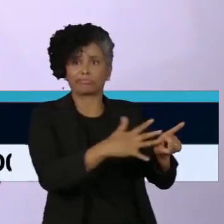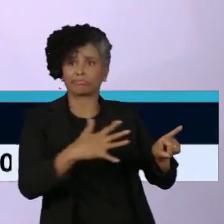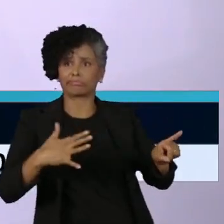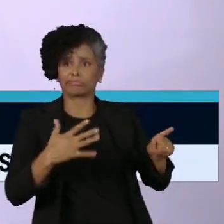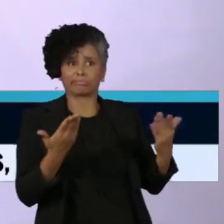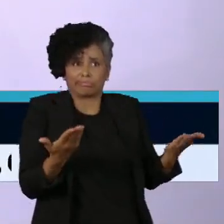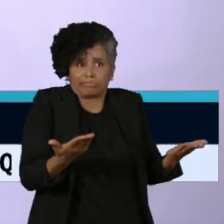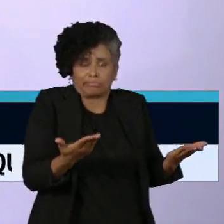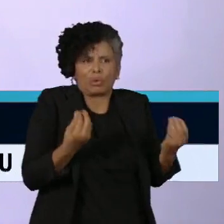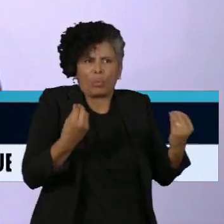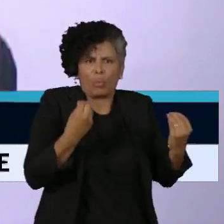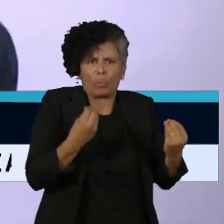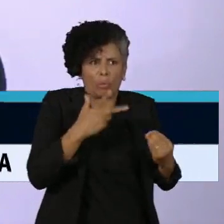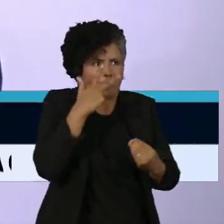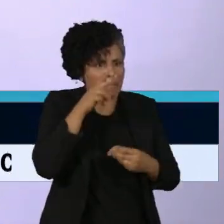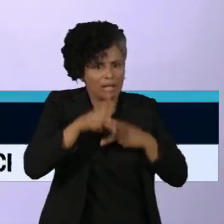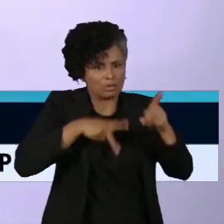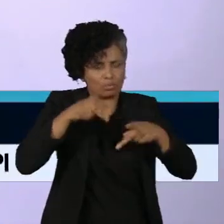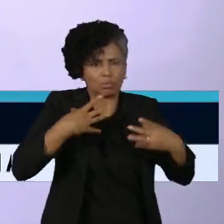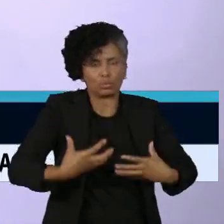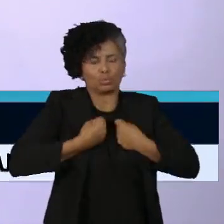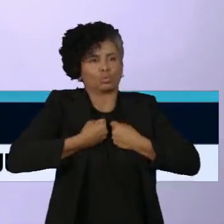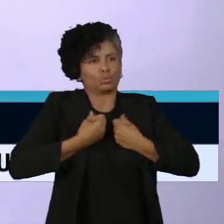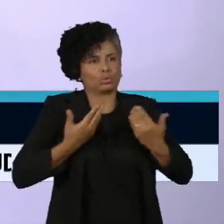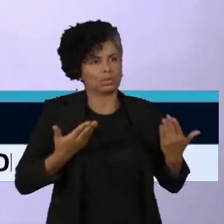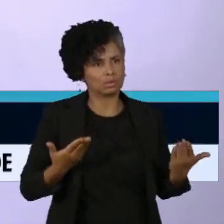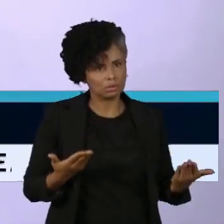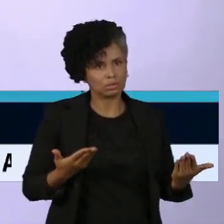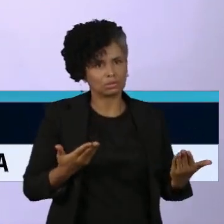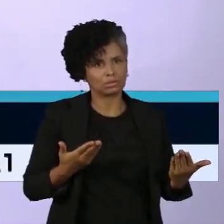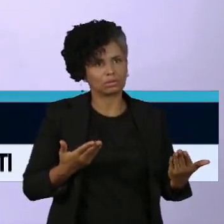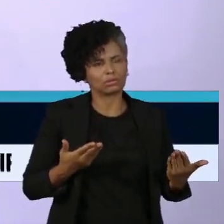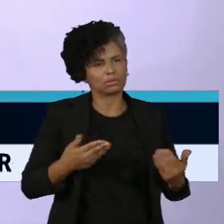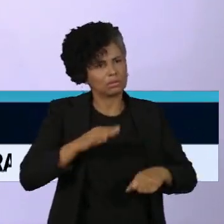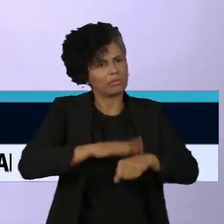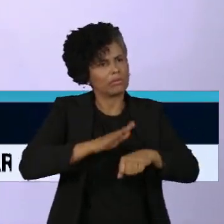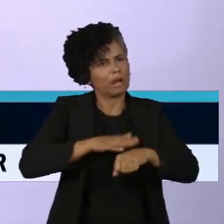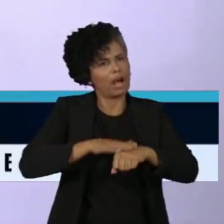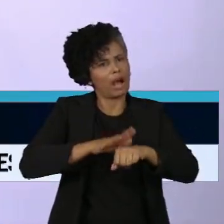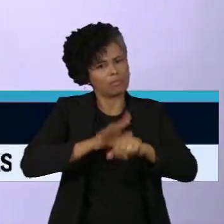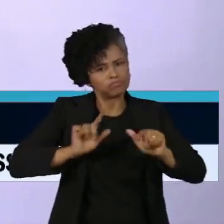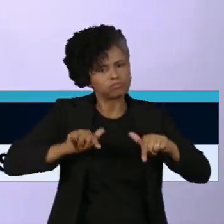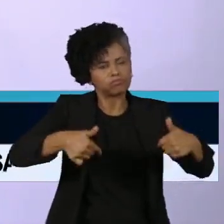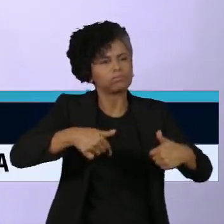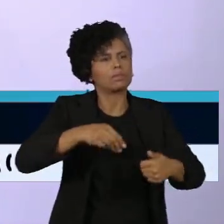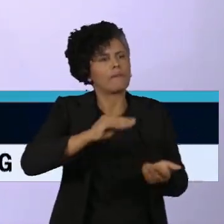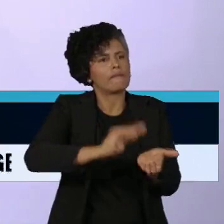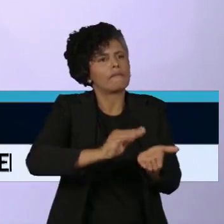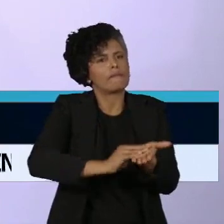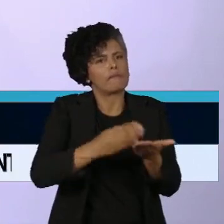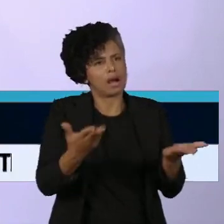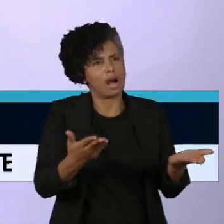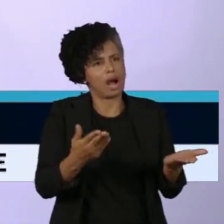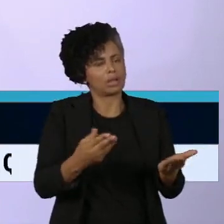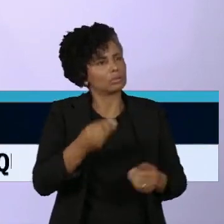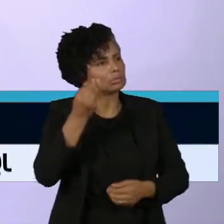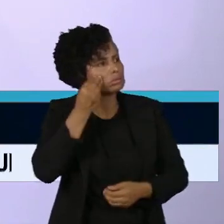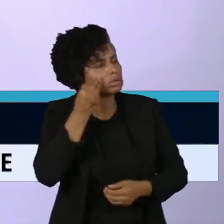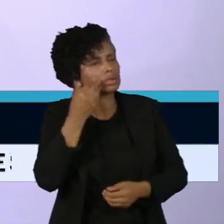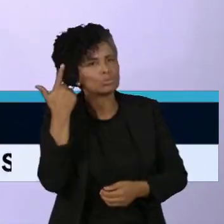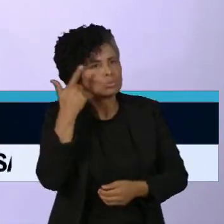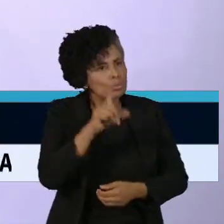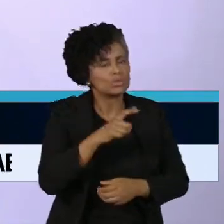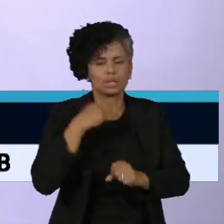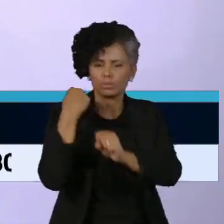ser pego de surpresa. E é isso que nós estamos fazendo. É isso que nós estamos tentando restituir